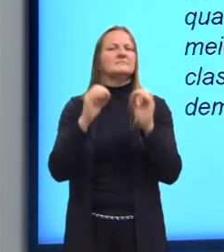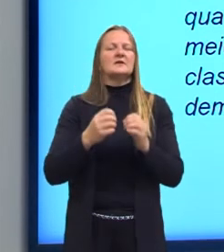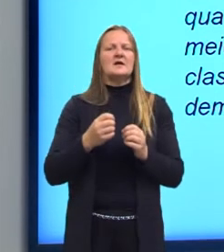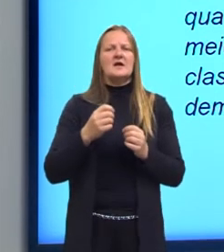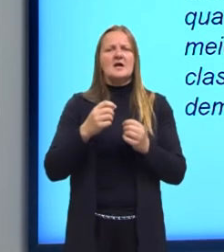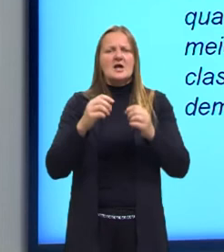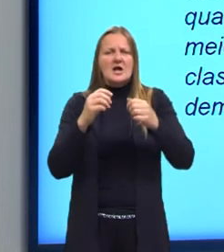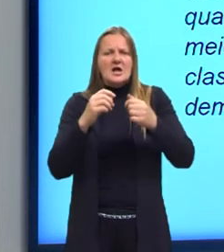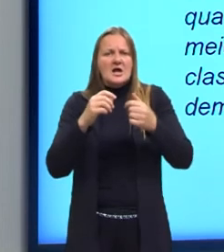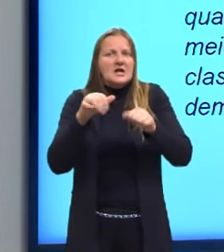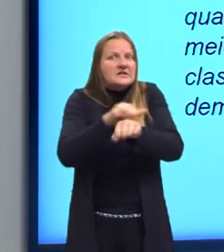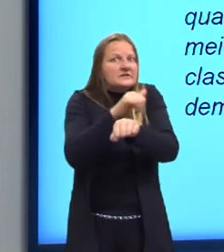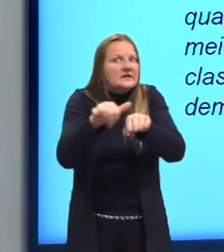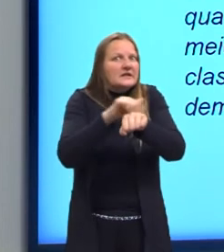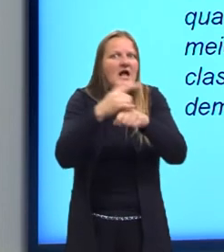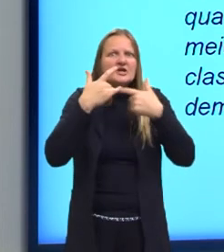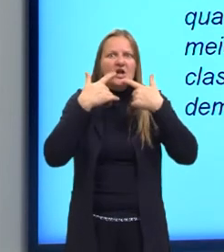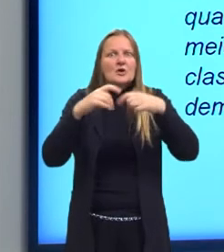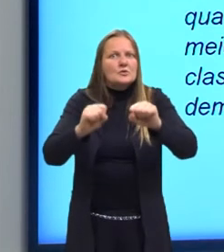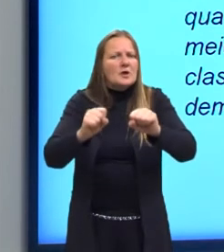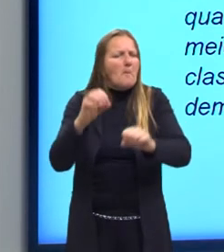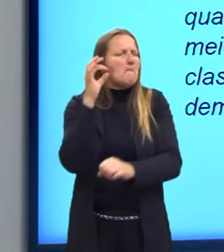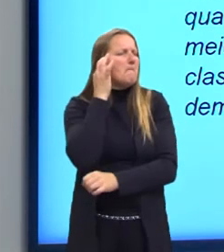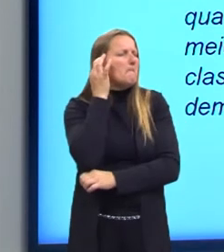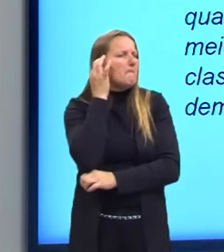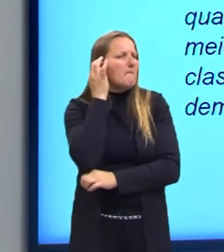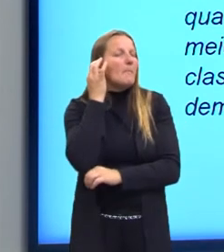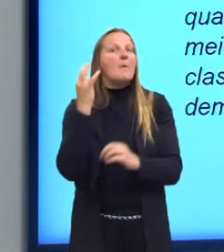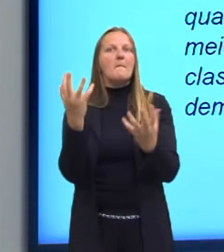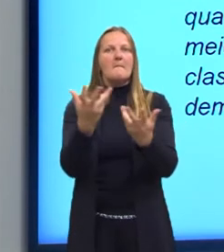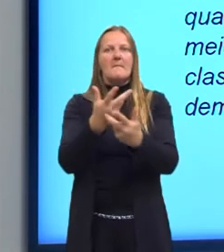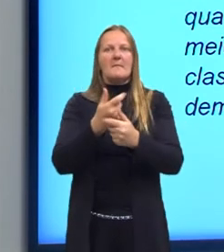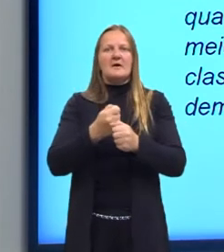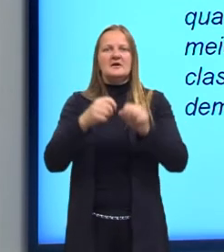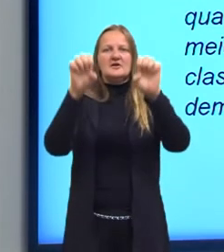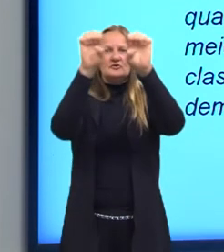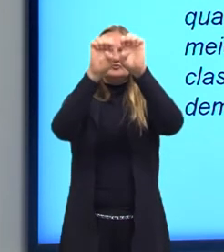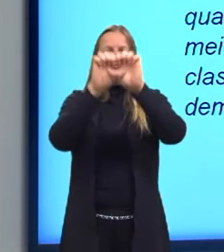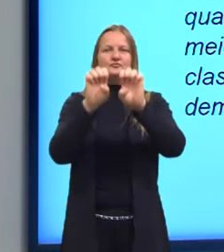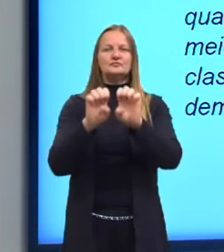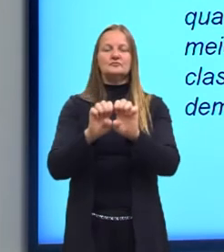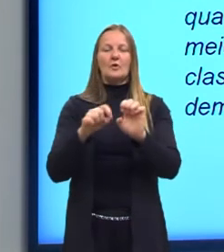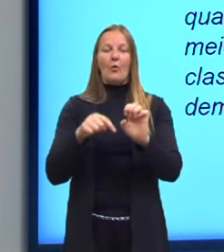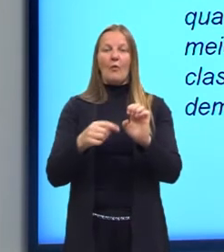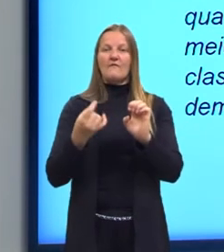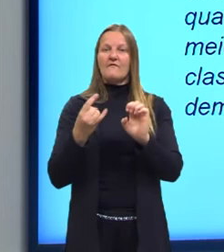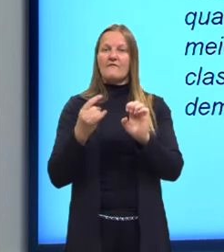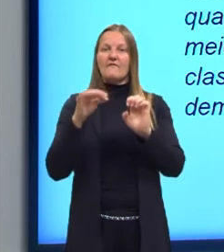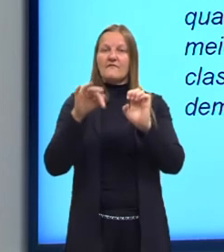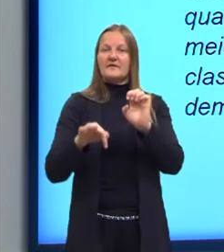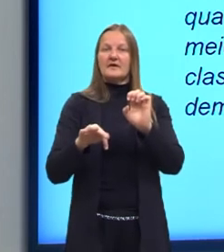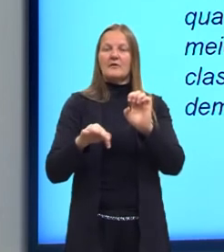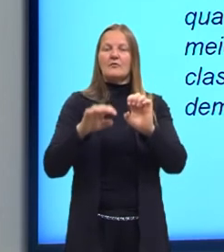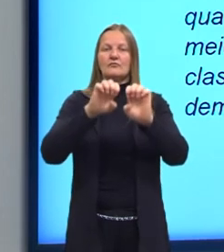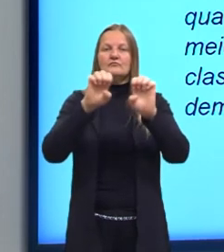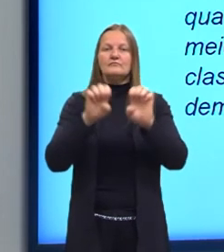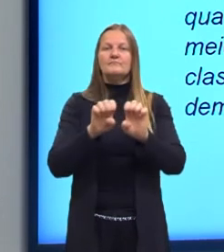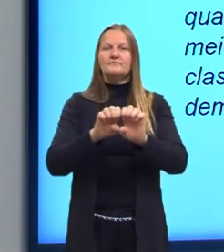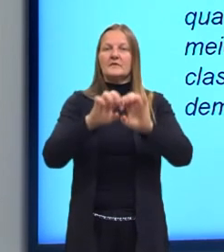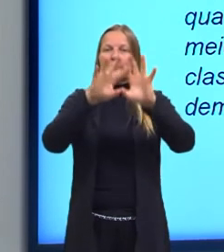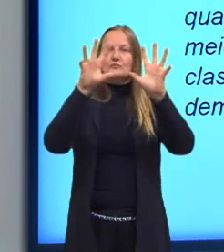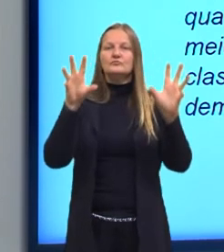que se precisa ter num texto dissertativo argumentativo usando o esqueleto que é estrutura né introdução desenvolvimento conclusão